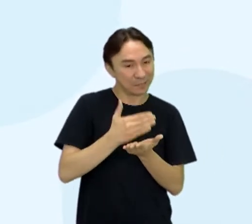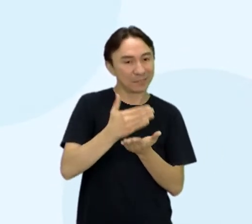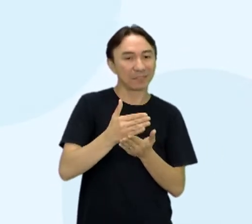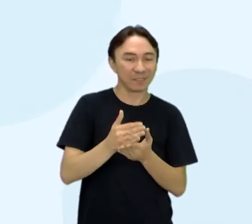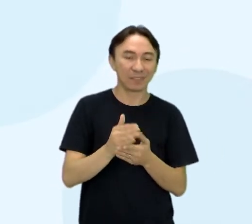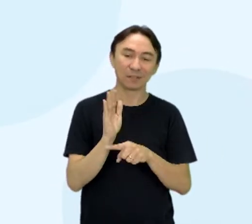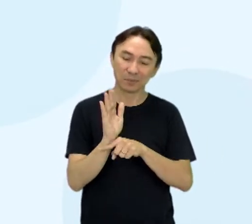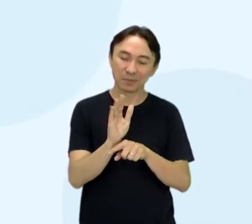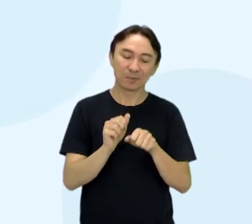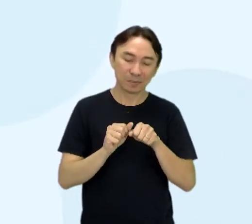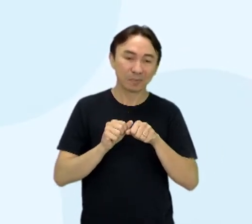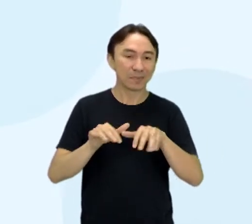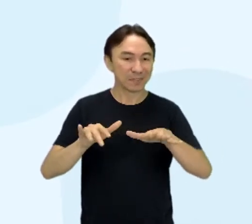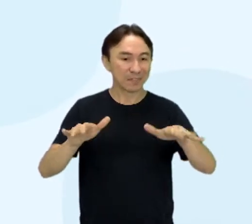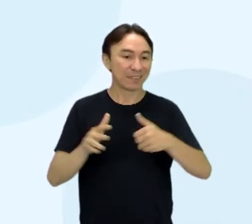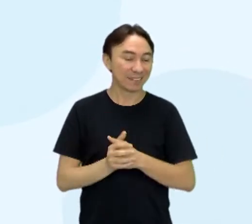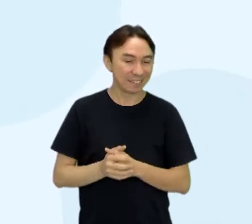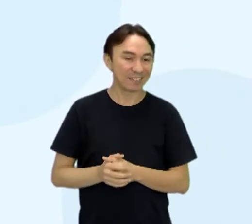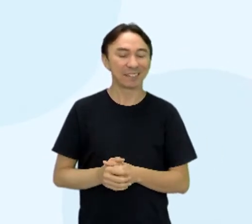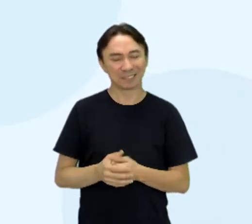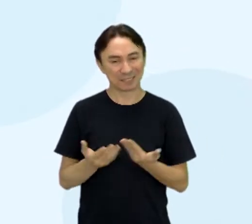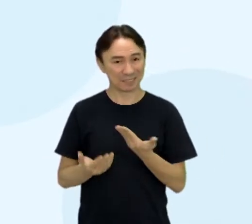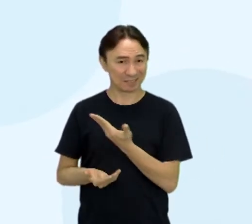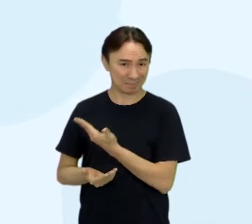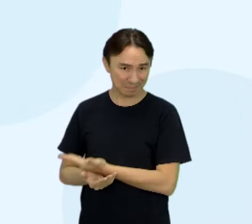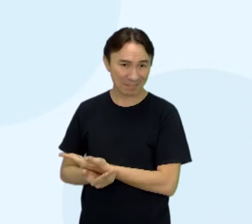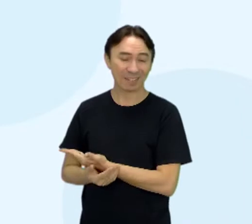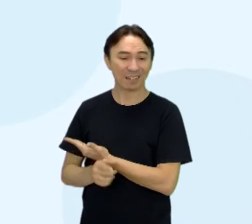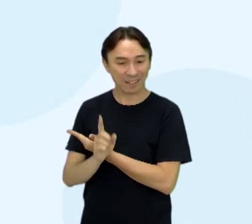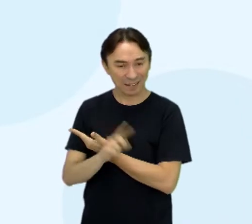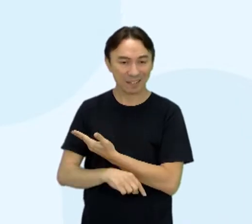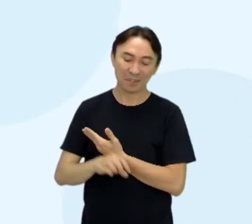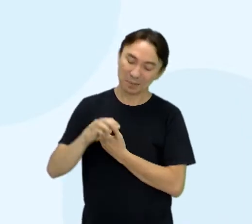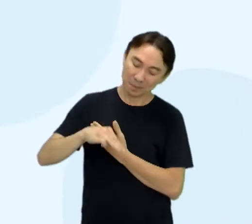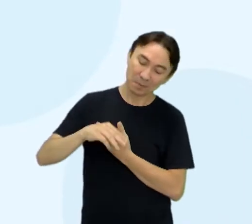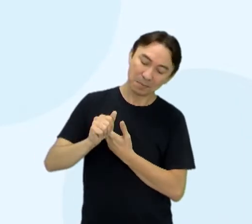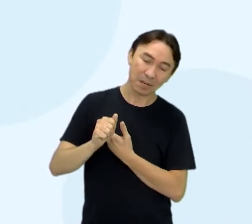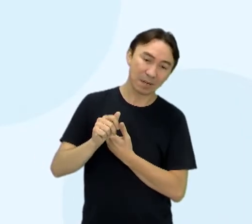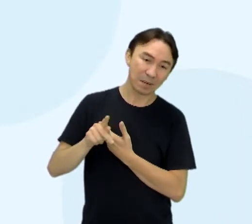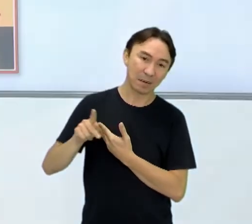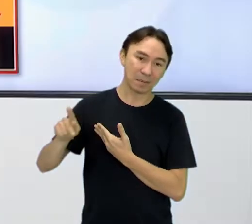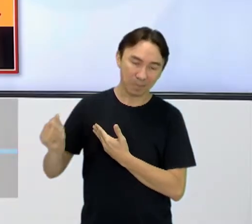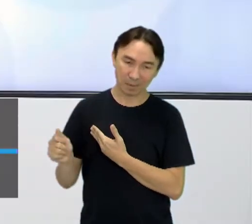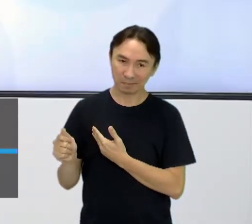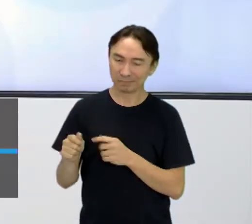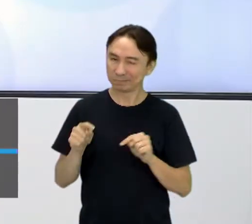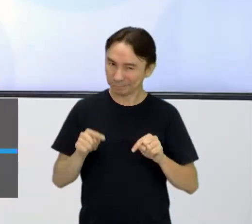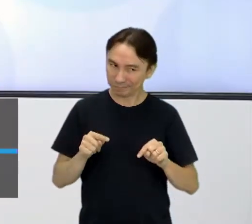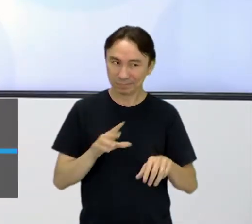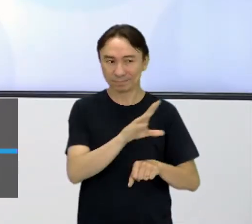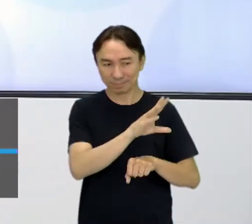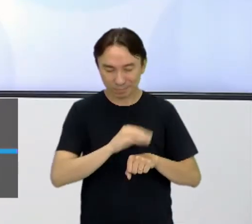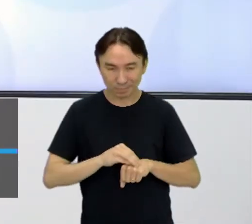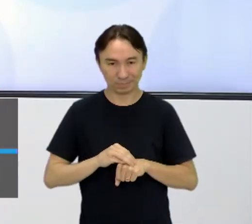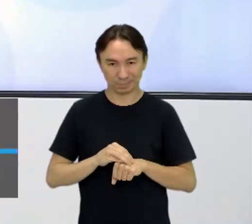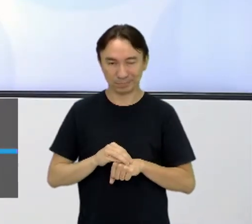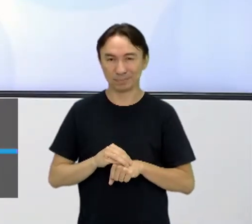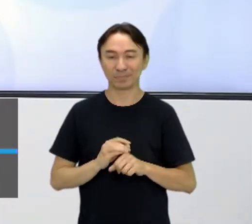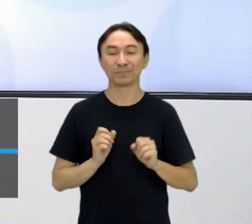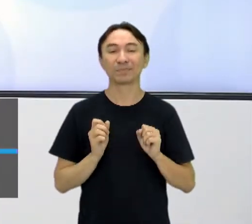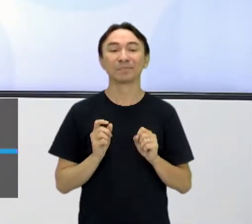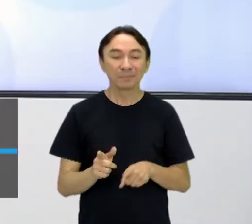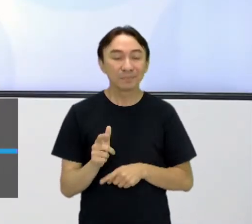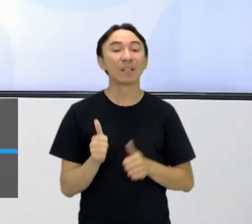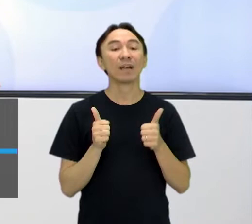inspiração, né, a referência que a gente tem é o mapa, que é o material aí de apoio, beleza? Ok, então temos aí ainda